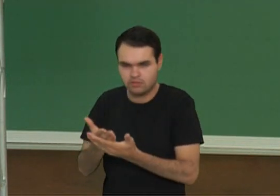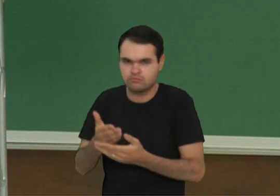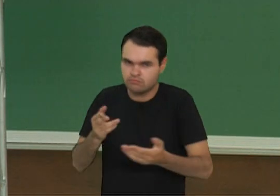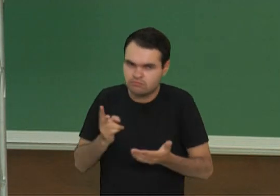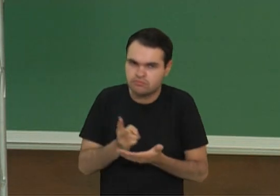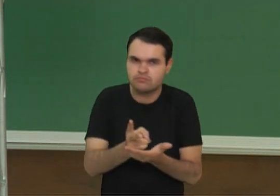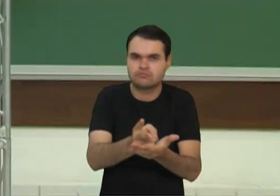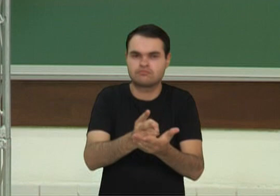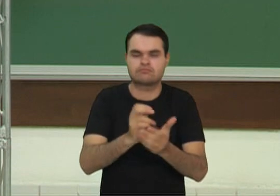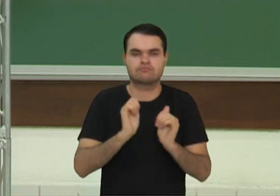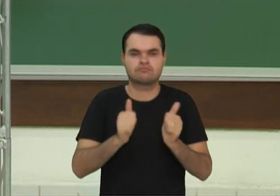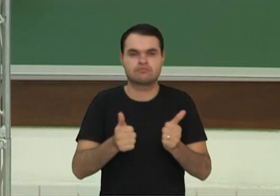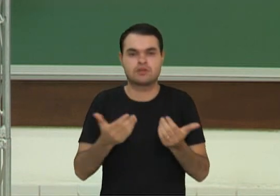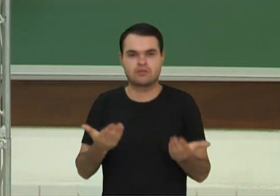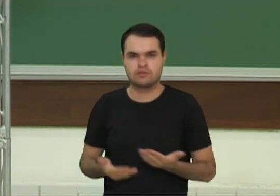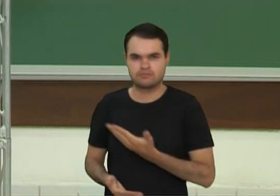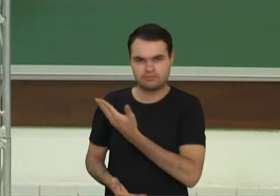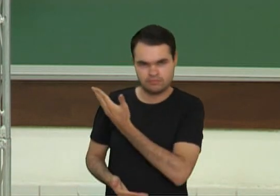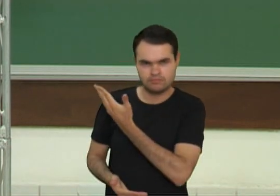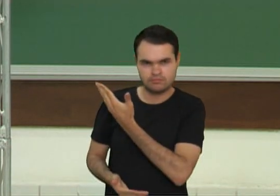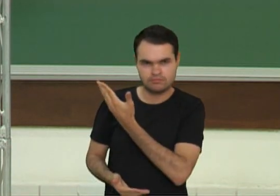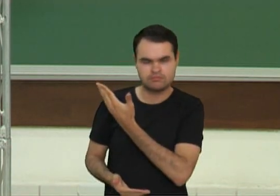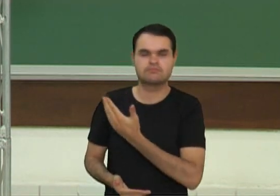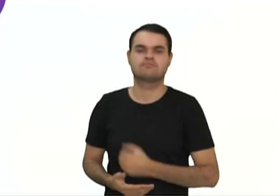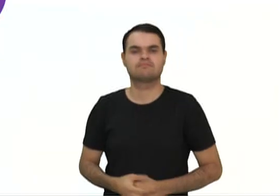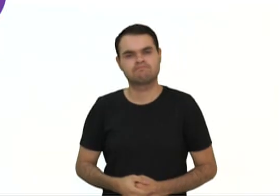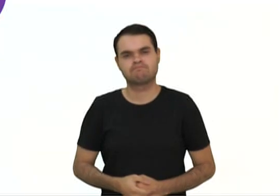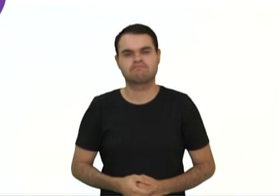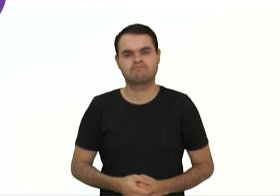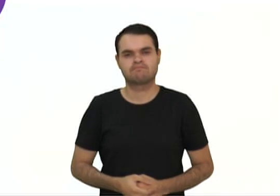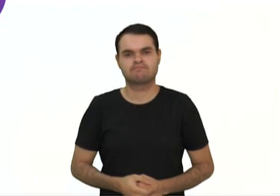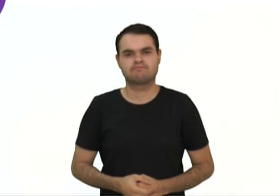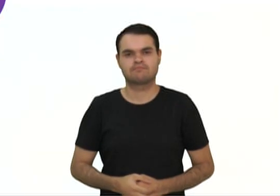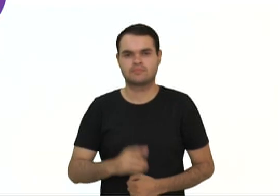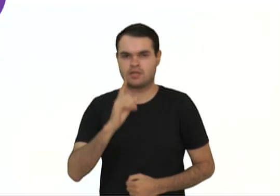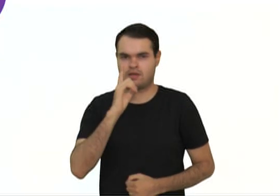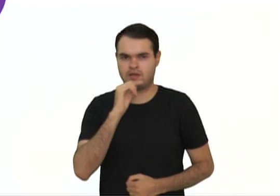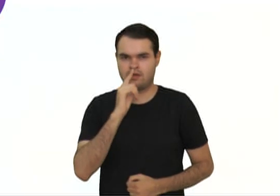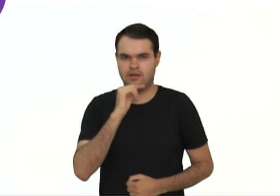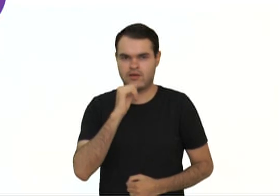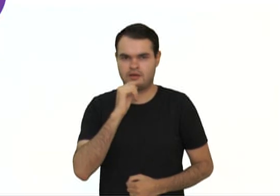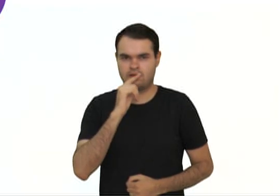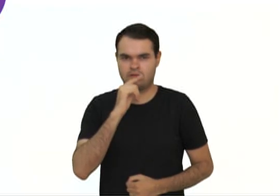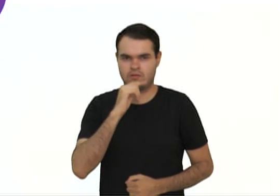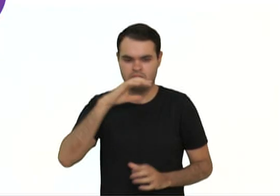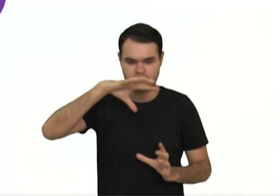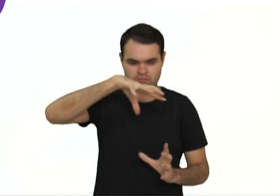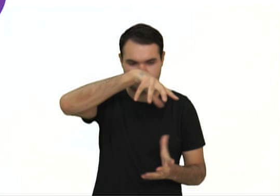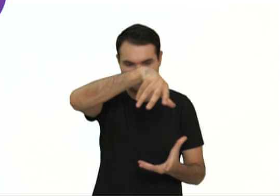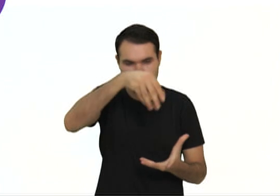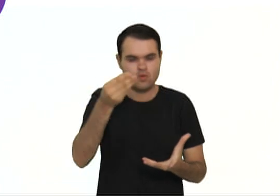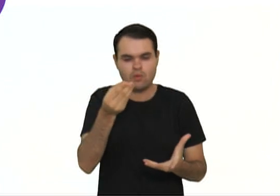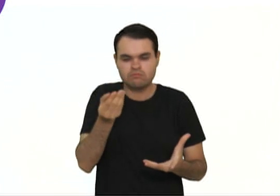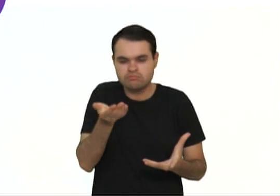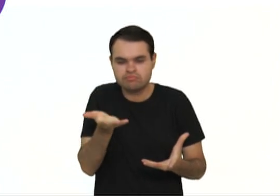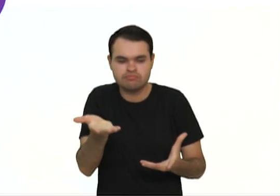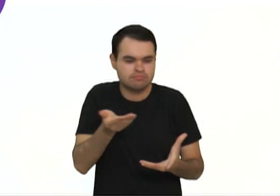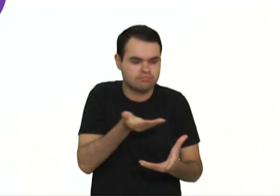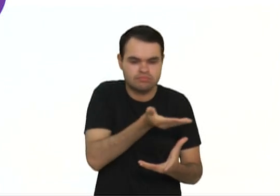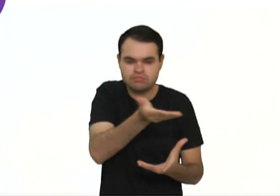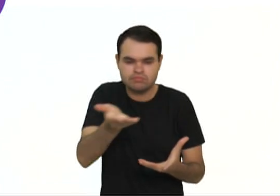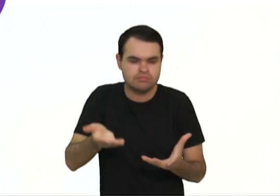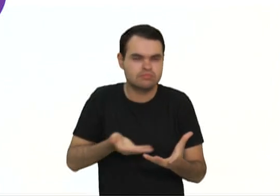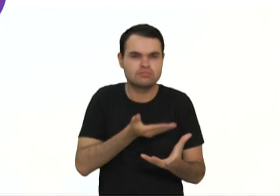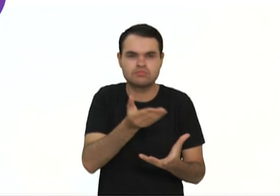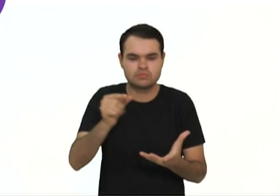nossa aula. Agora aqui na tela, vai aparecer para você o seguinte: como a água se encontra distribuída pelo nosso planeta. Pensa um pouquinho naquilo